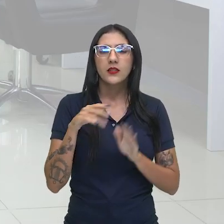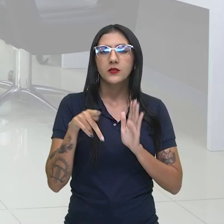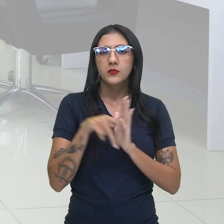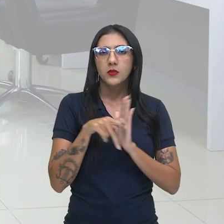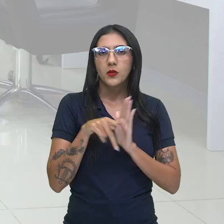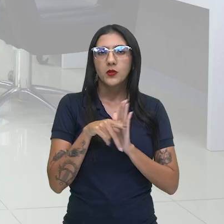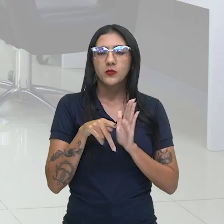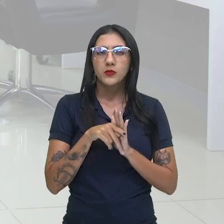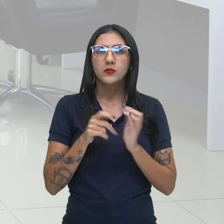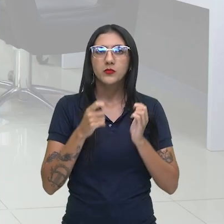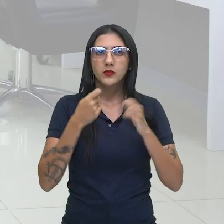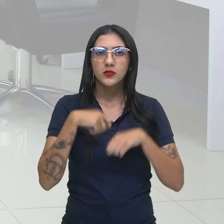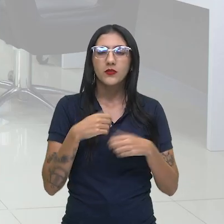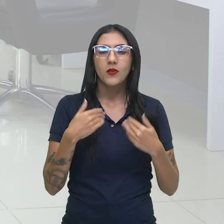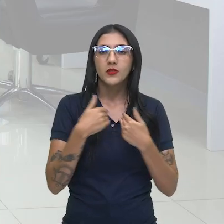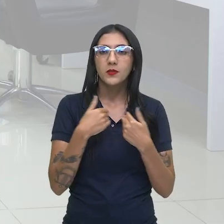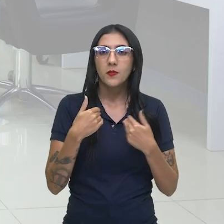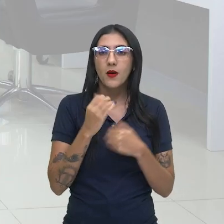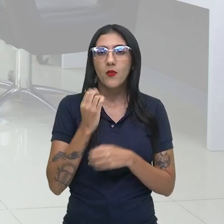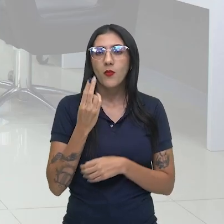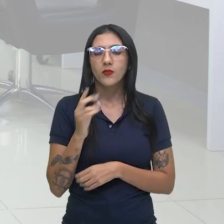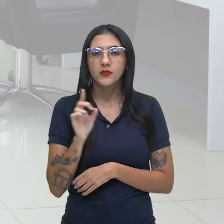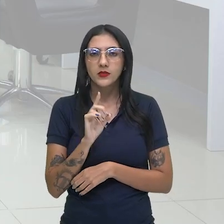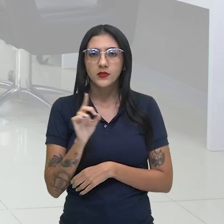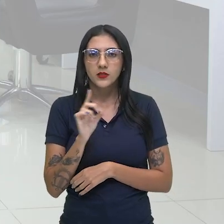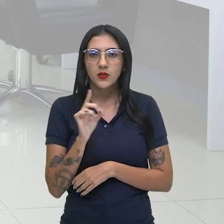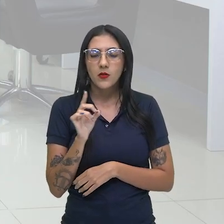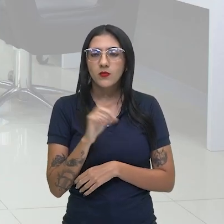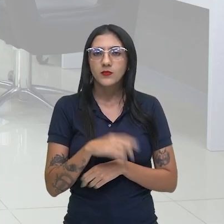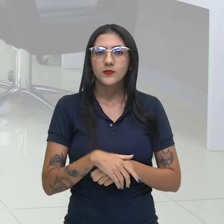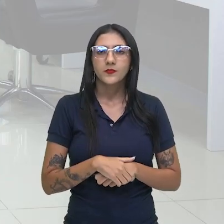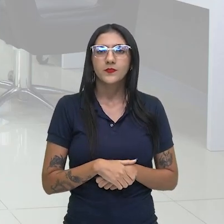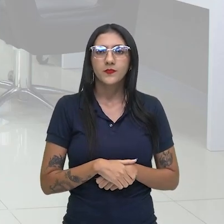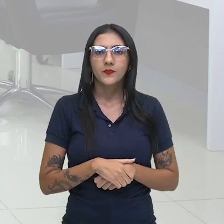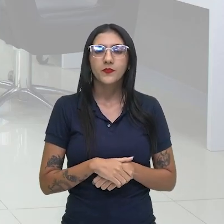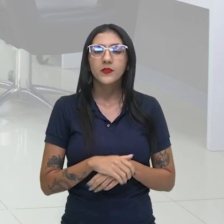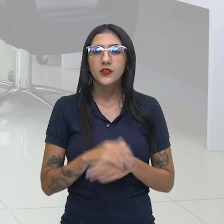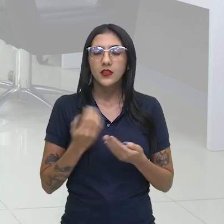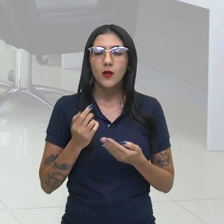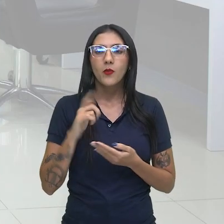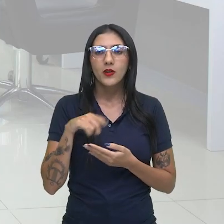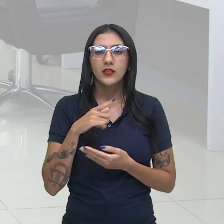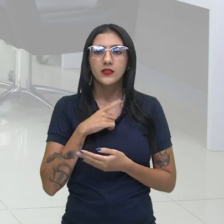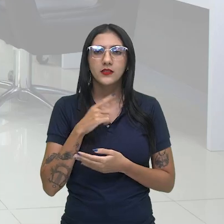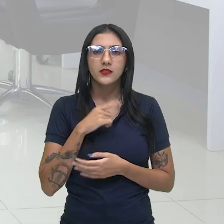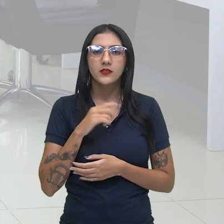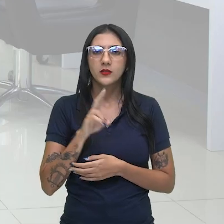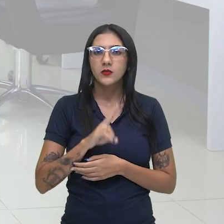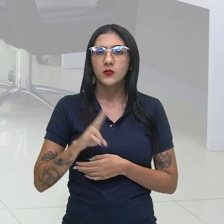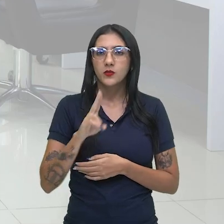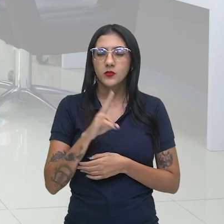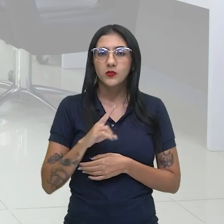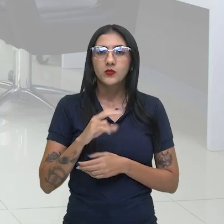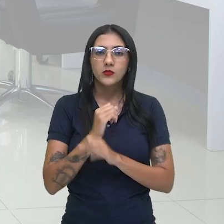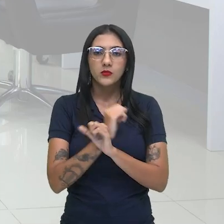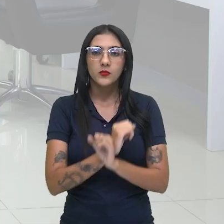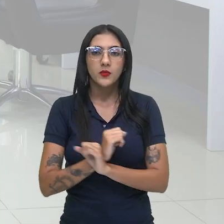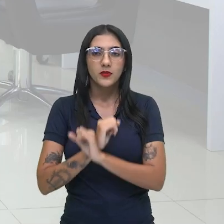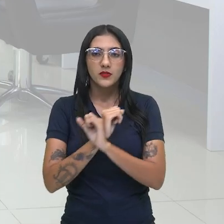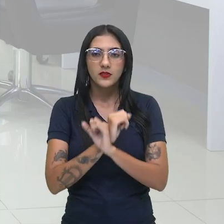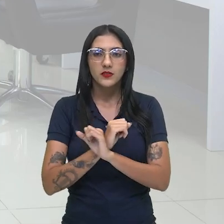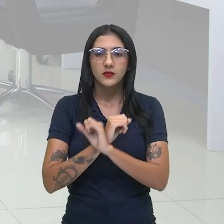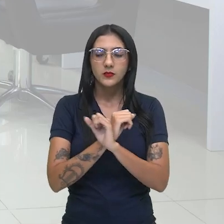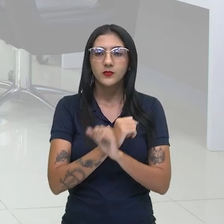seja ele um animal ou não, presas. Então, serve para proteção